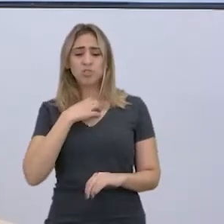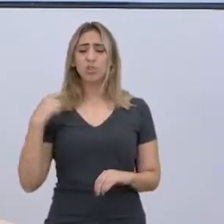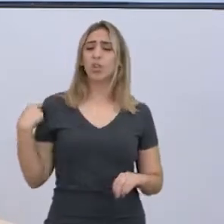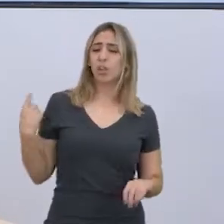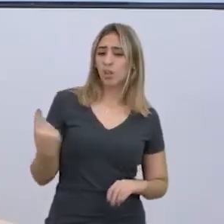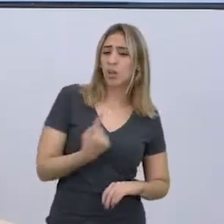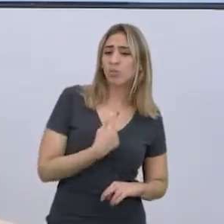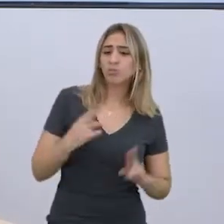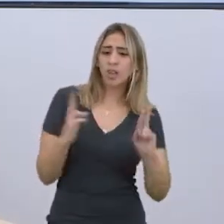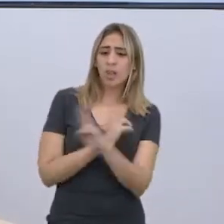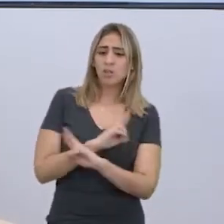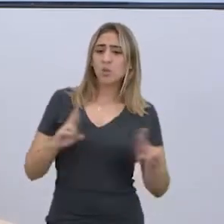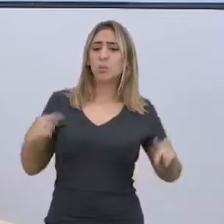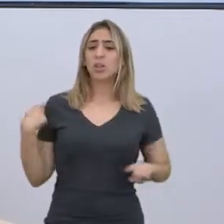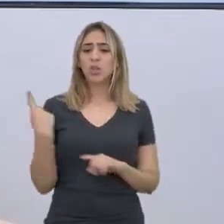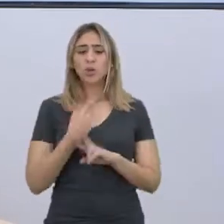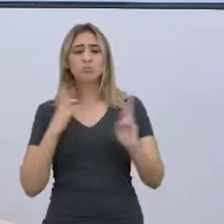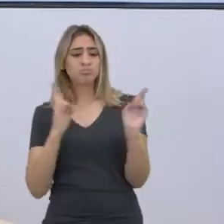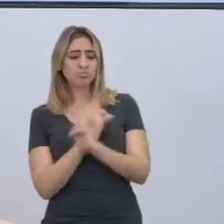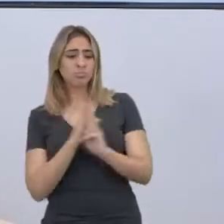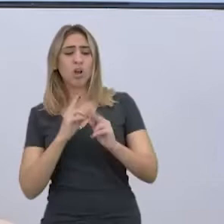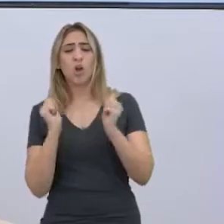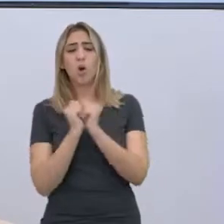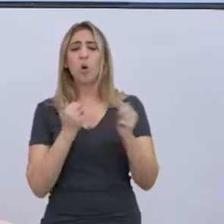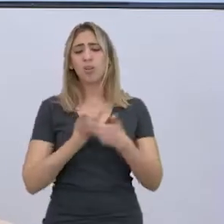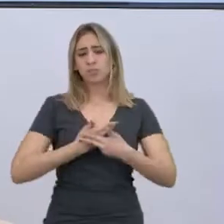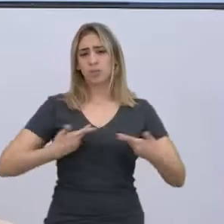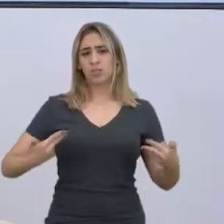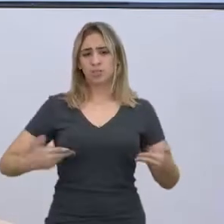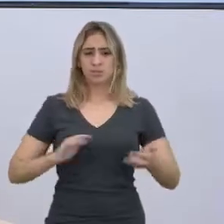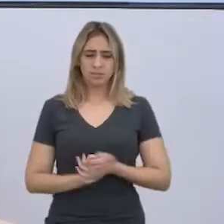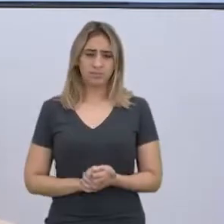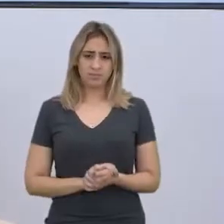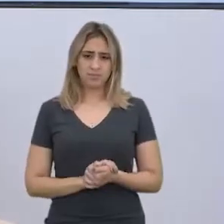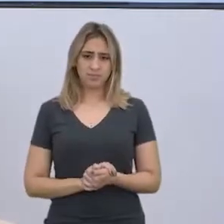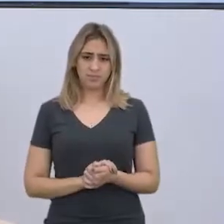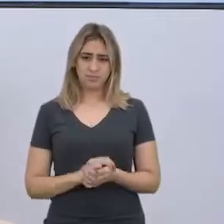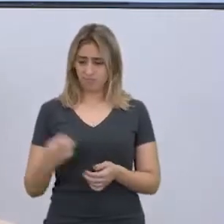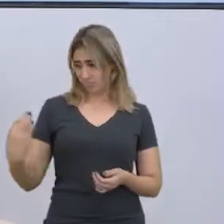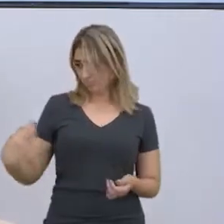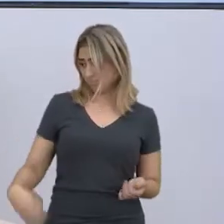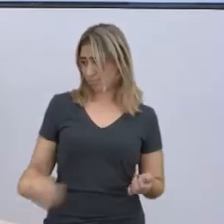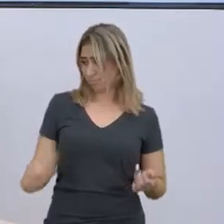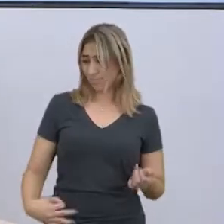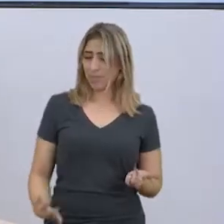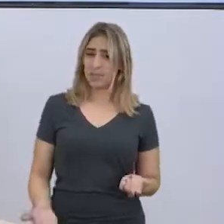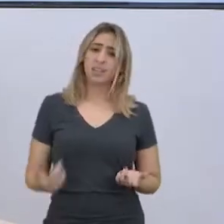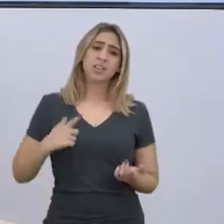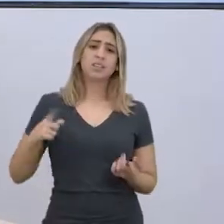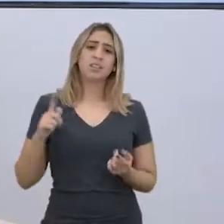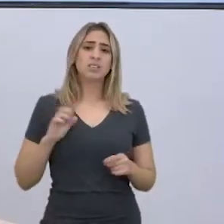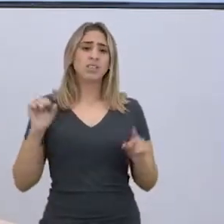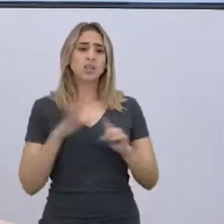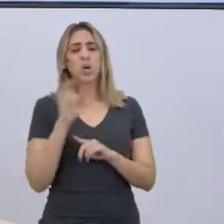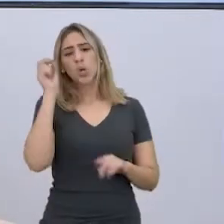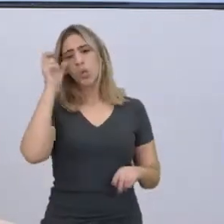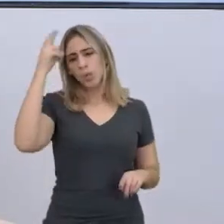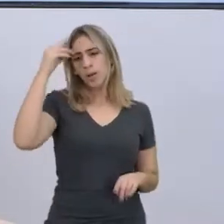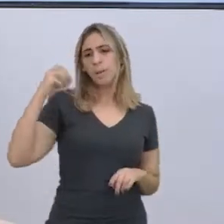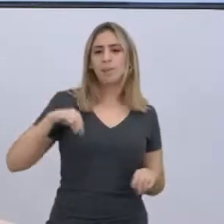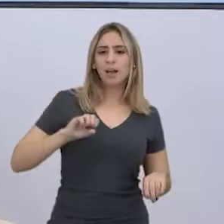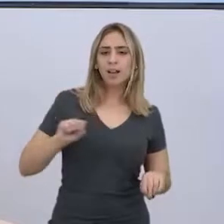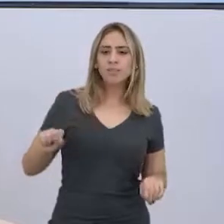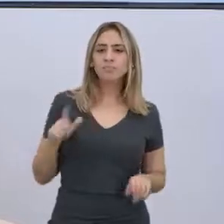nós nos relacionamos e que nós nos relacionamos com as coisas, né? E isso vem da cultura de massa, que vem